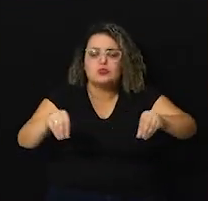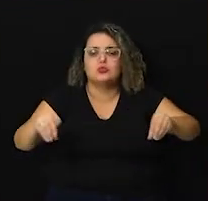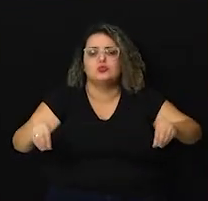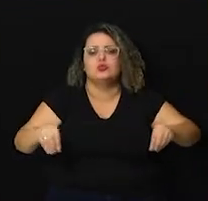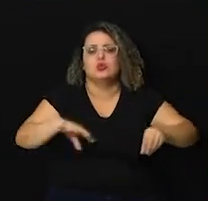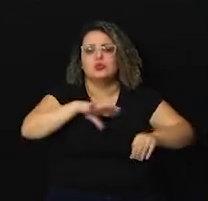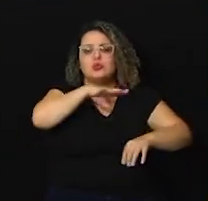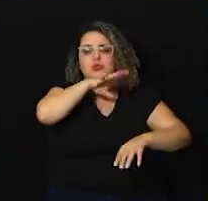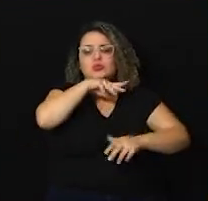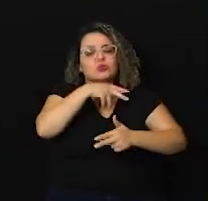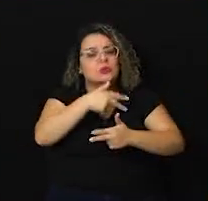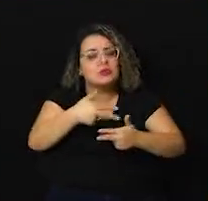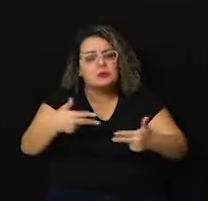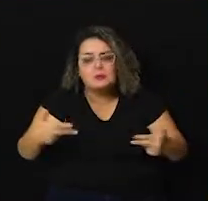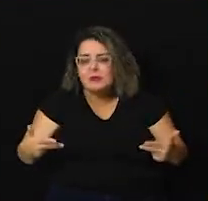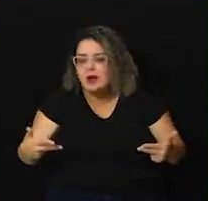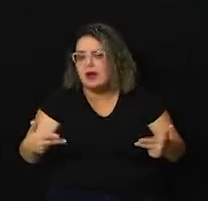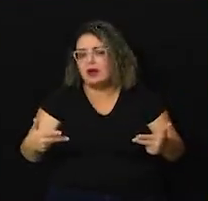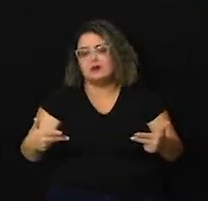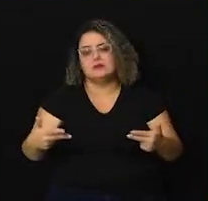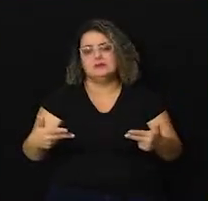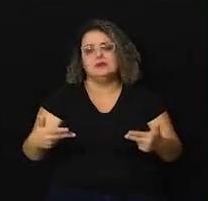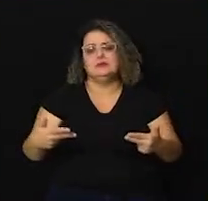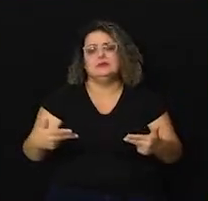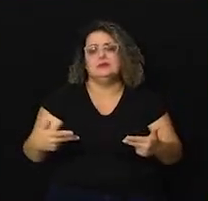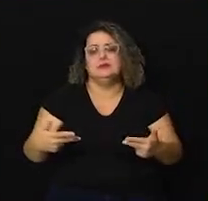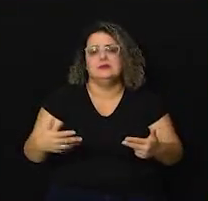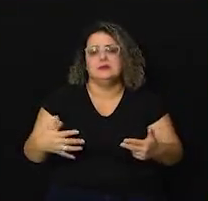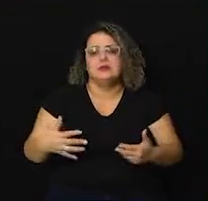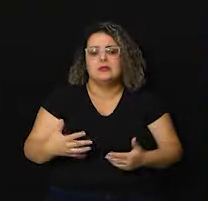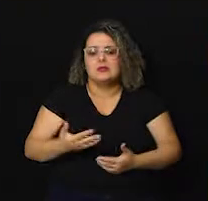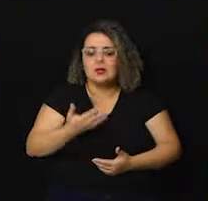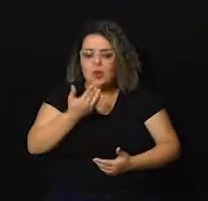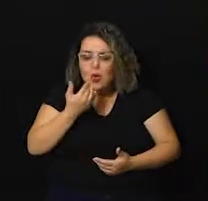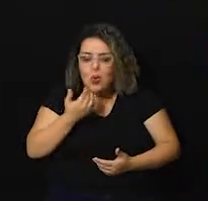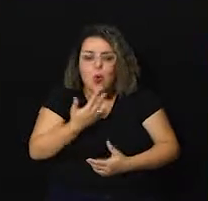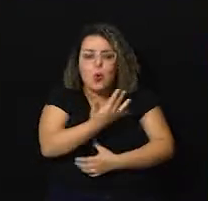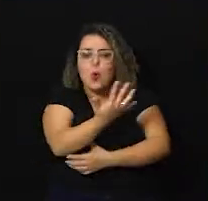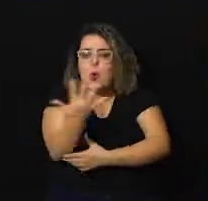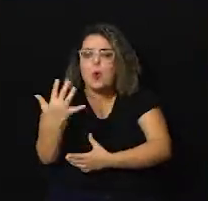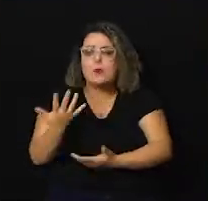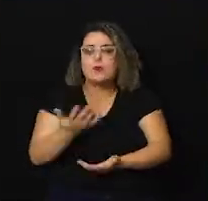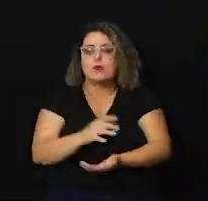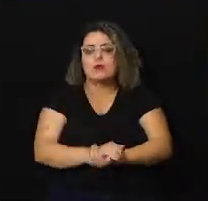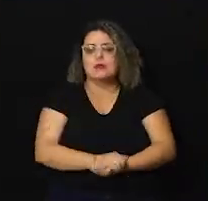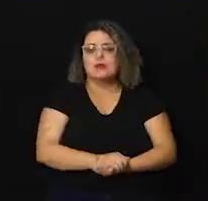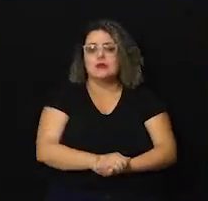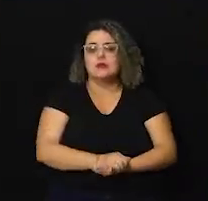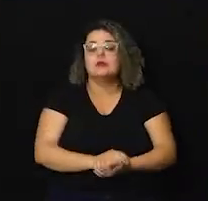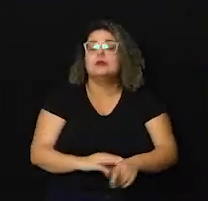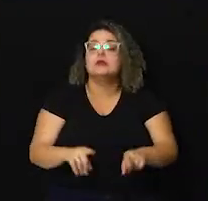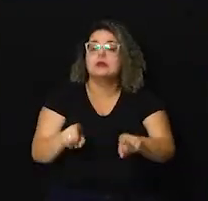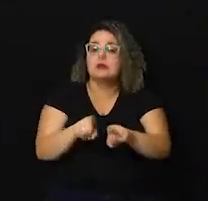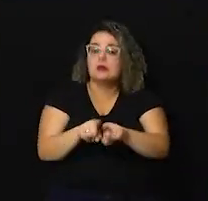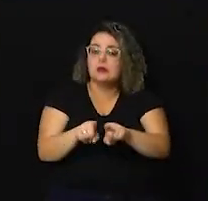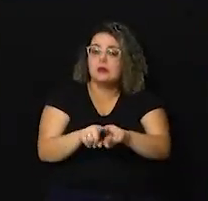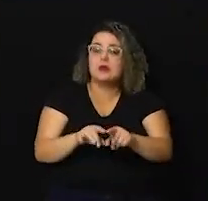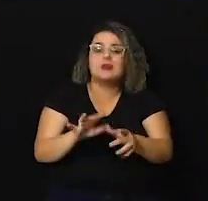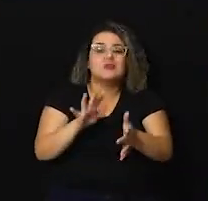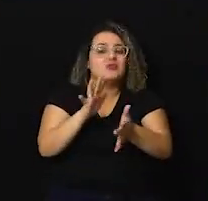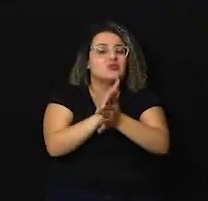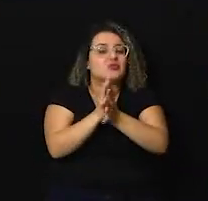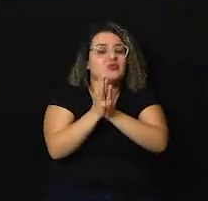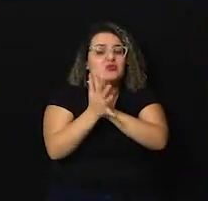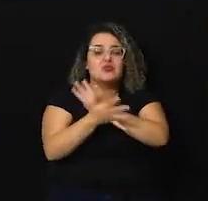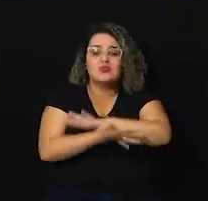outros animais, como o gado suíno, gado bovino, tudo mais. E eles, além disso, eles